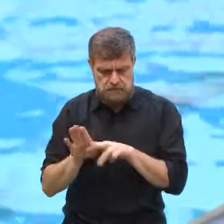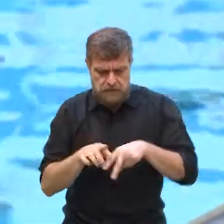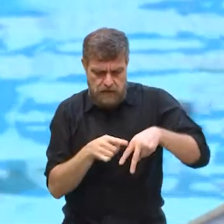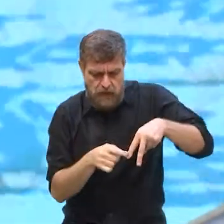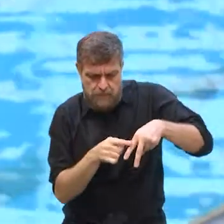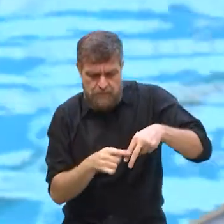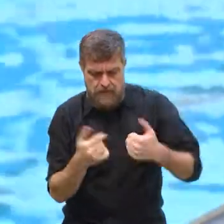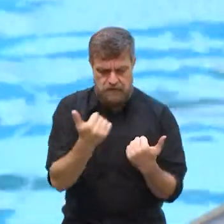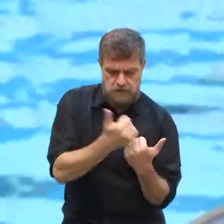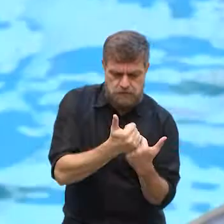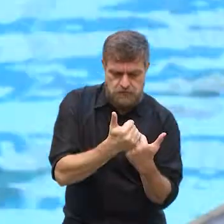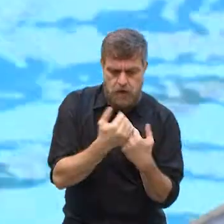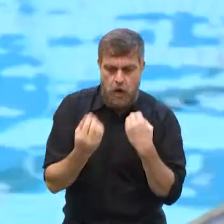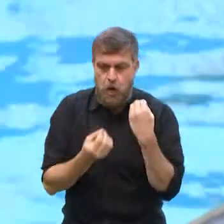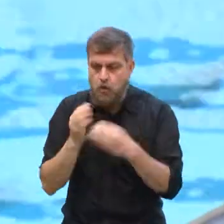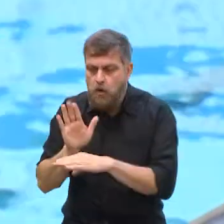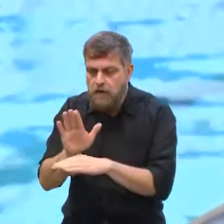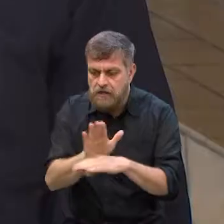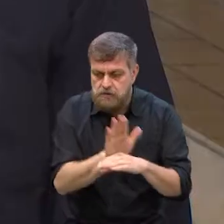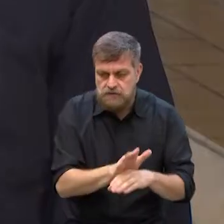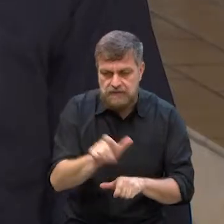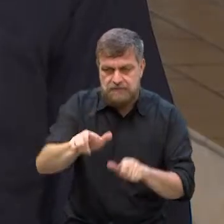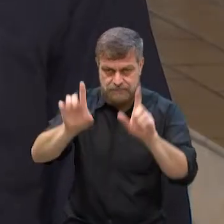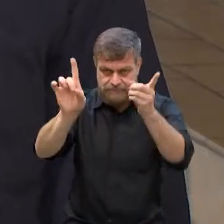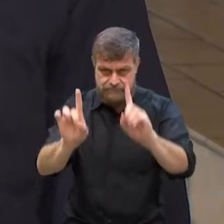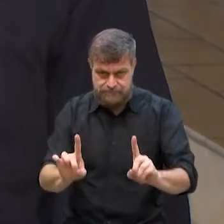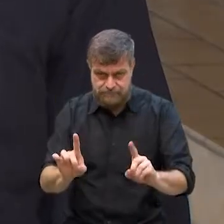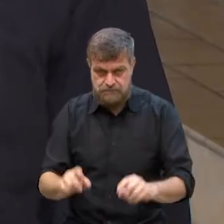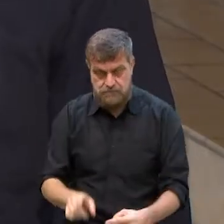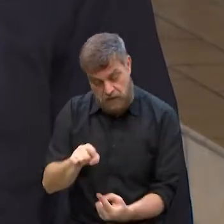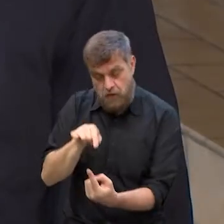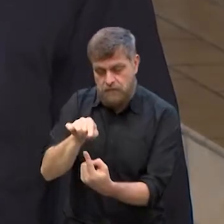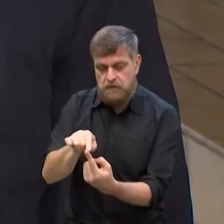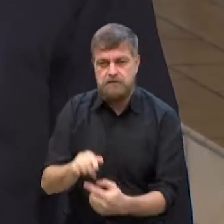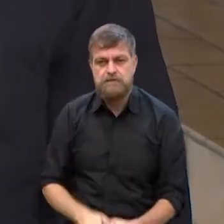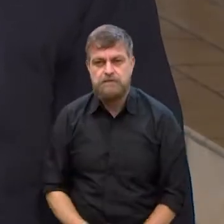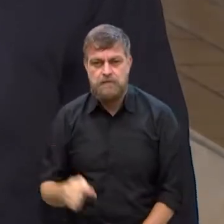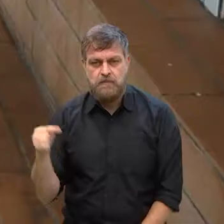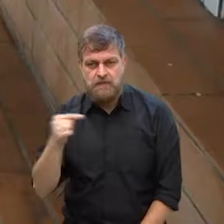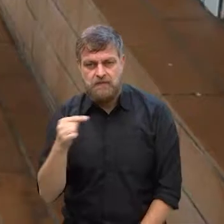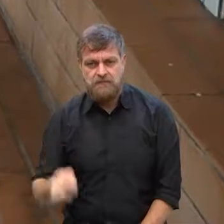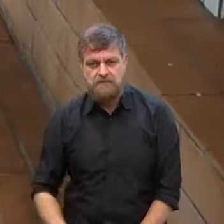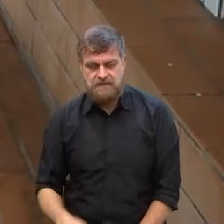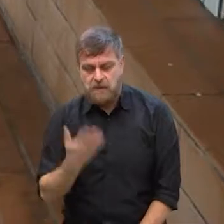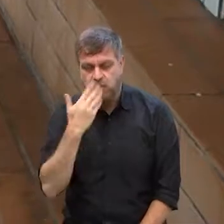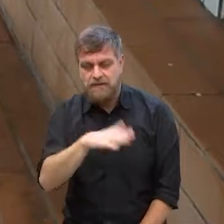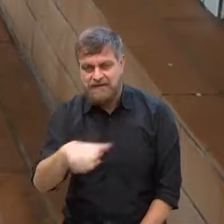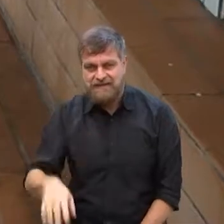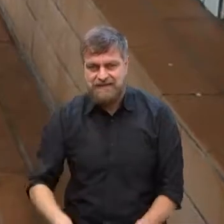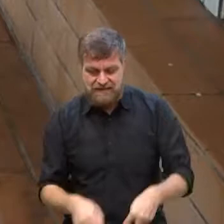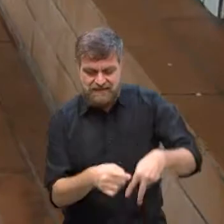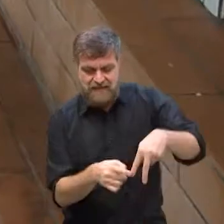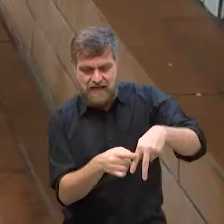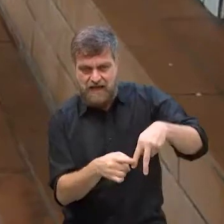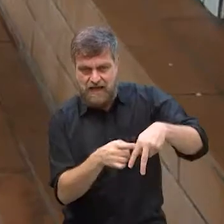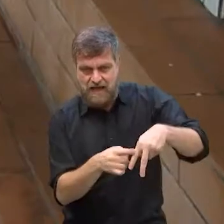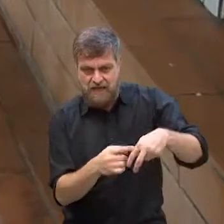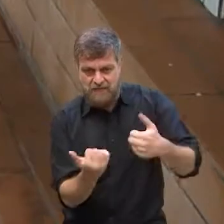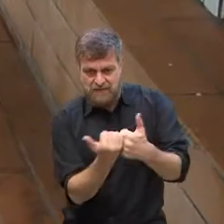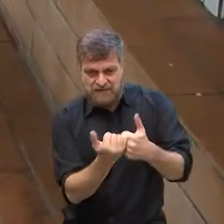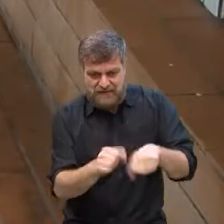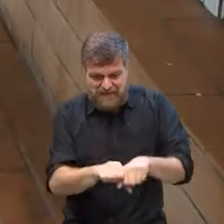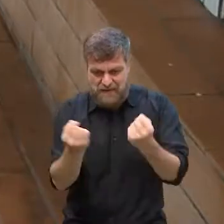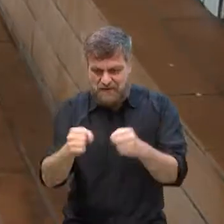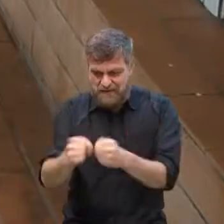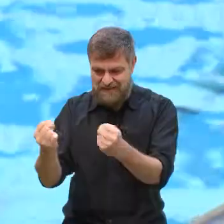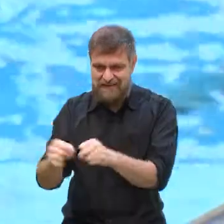ajudar de alguma maneira as pessoas com deficiência. Você quebrou muita prótese na infância? Eu brinco que literalmente eu